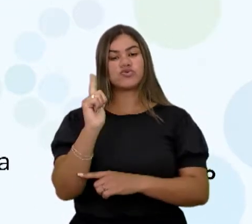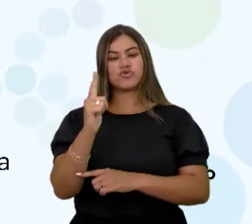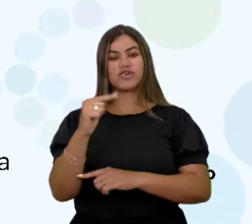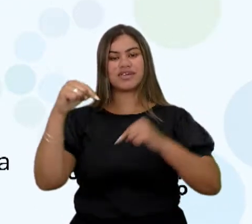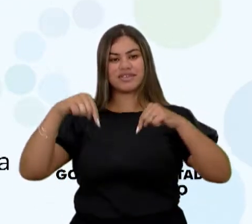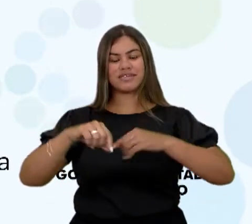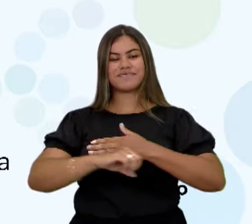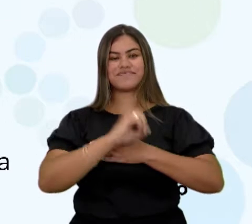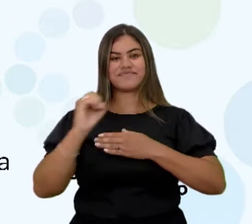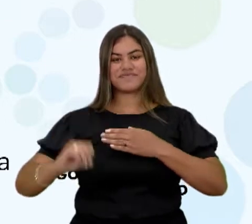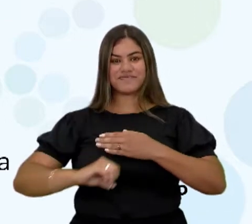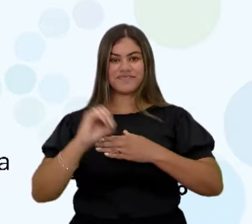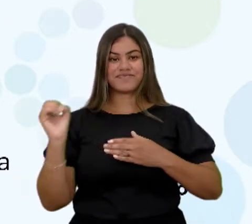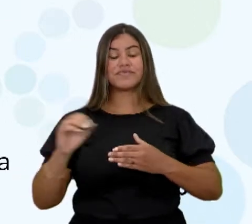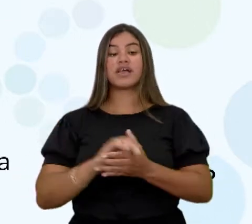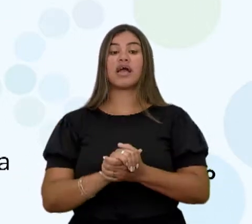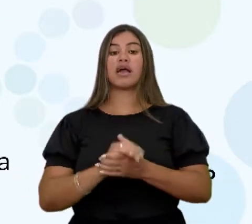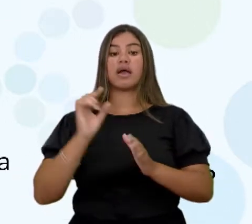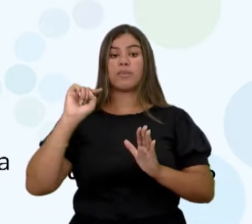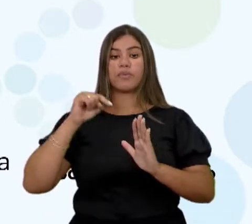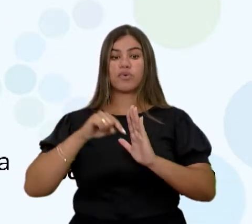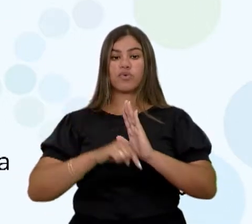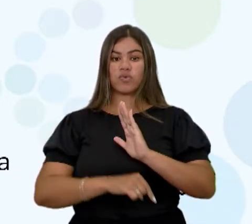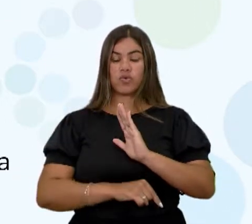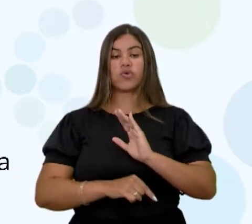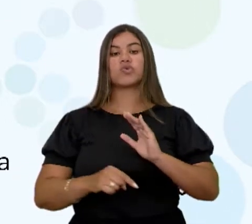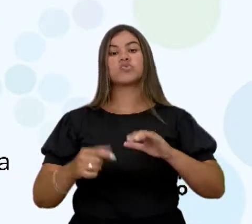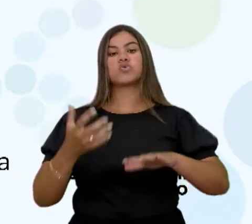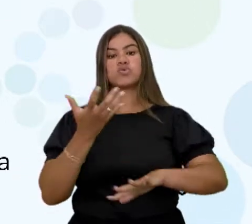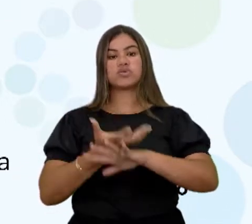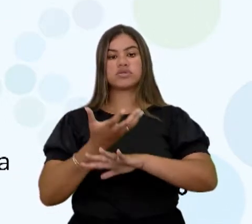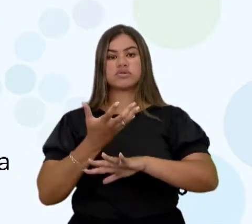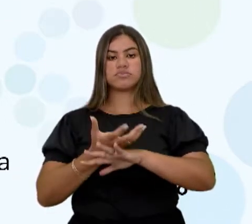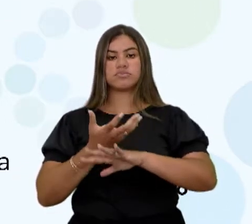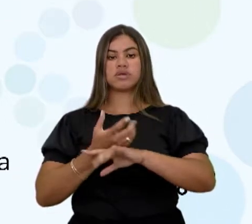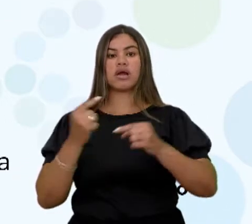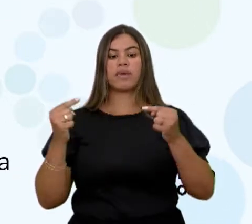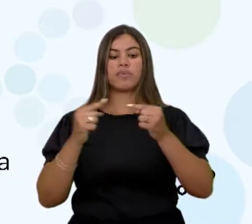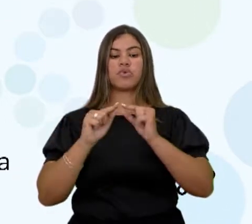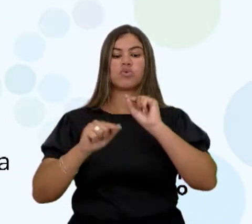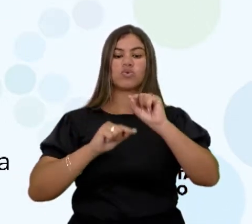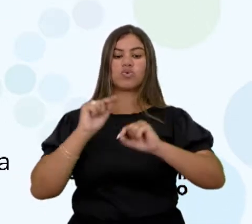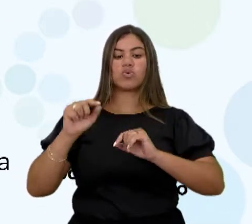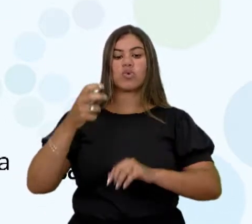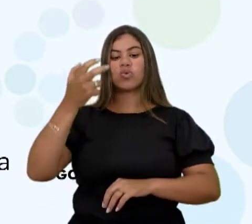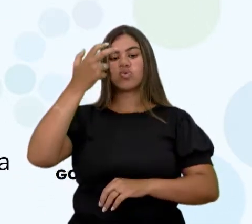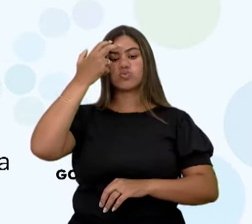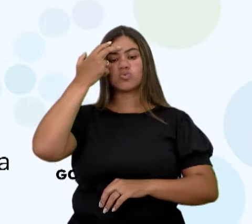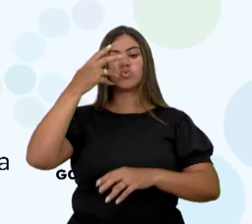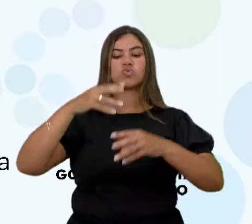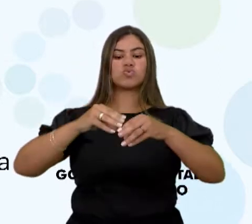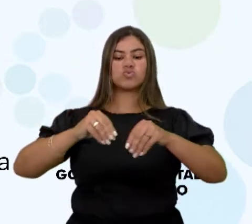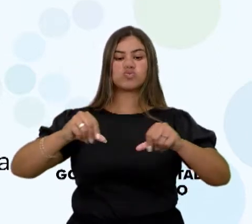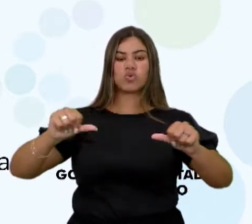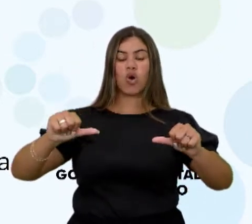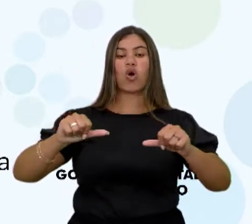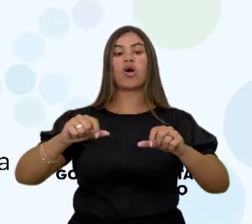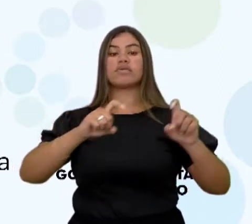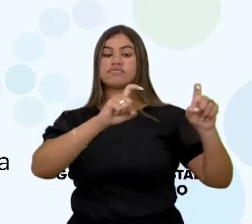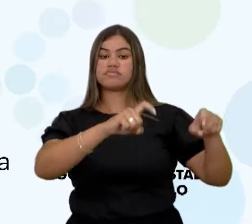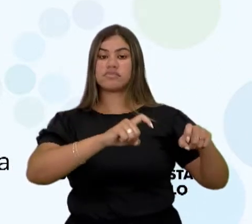Mídias. O aprofundamento que faz parte desse componente é a cultura do solo, do campo à